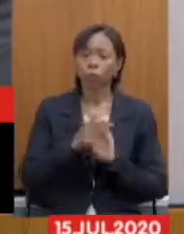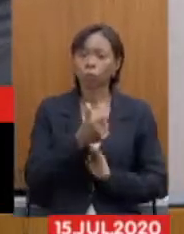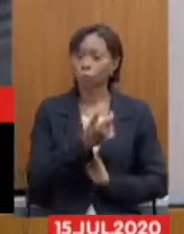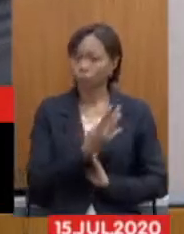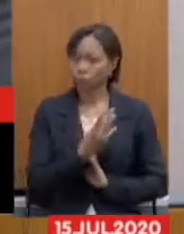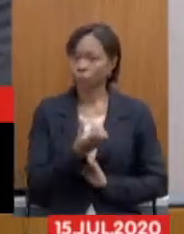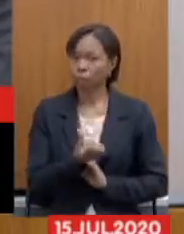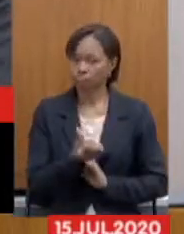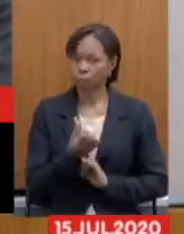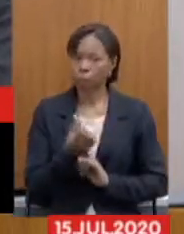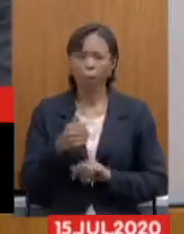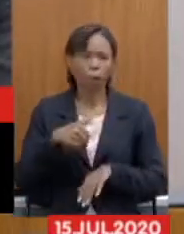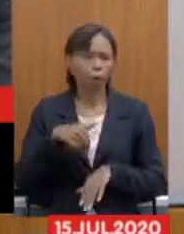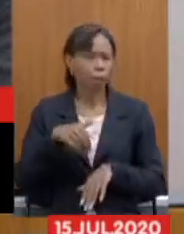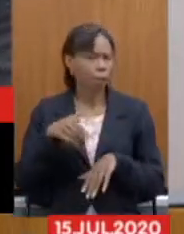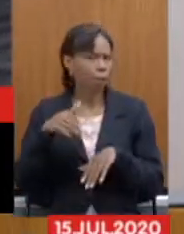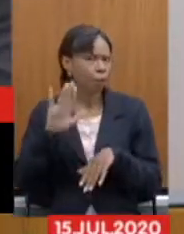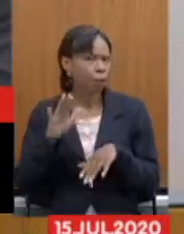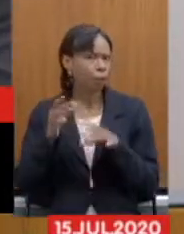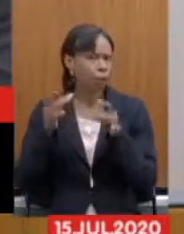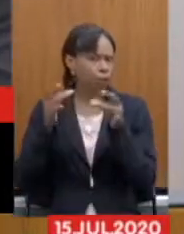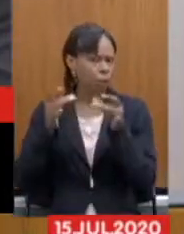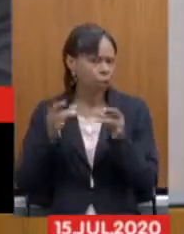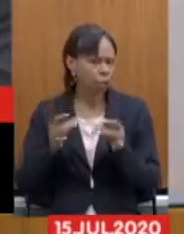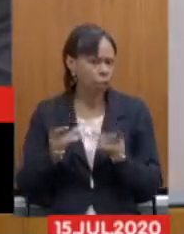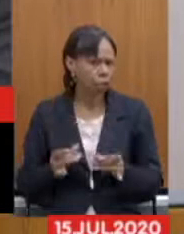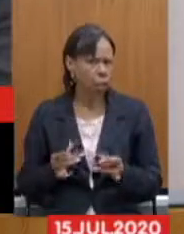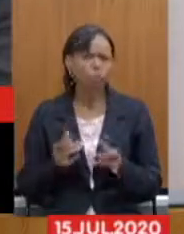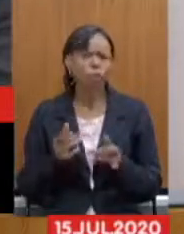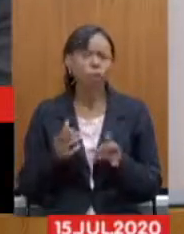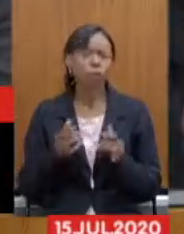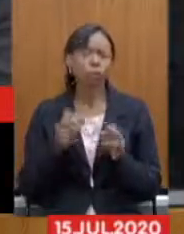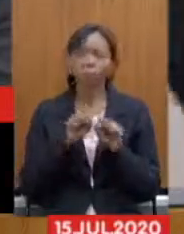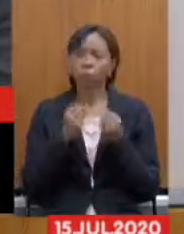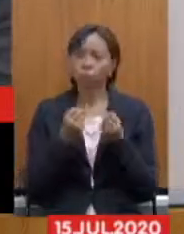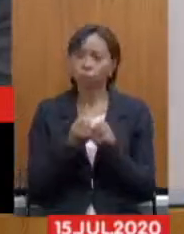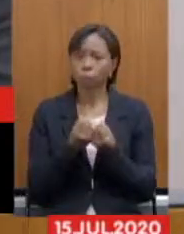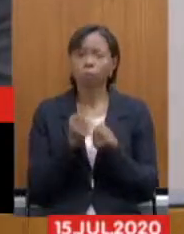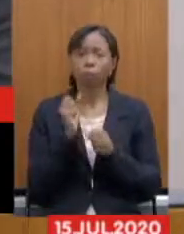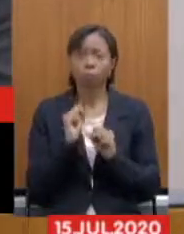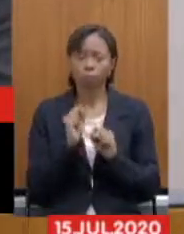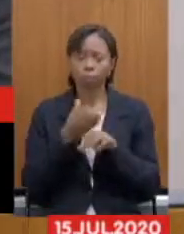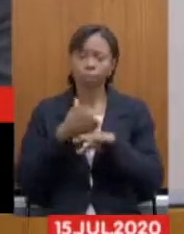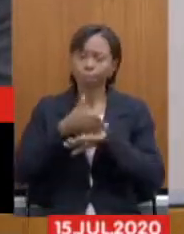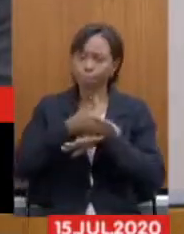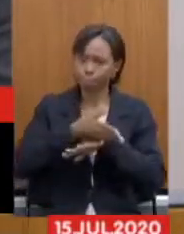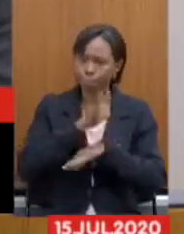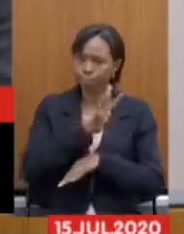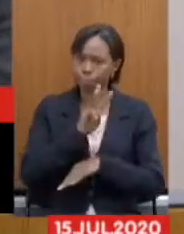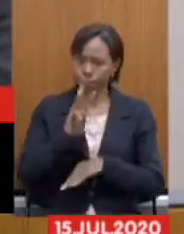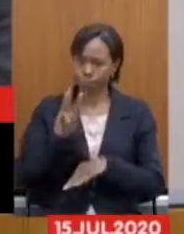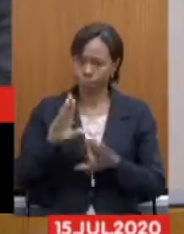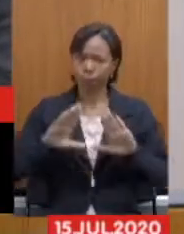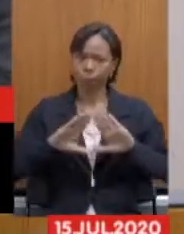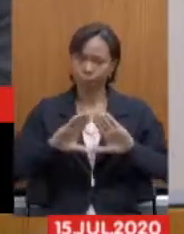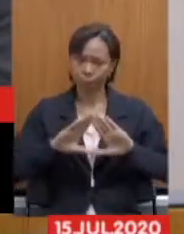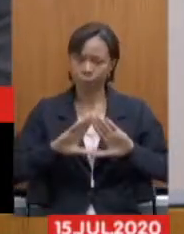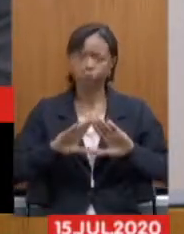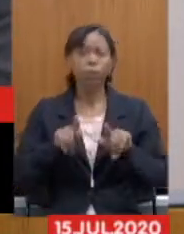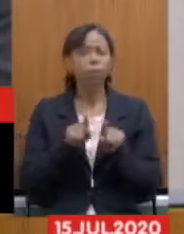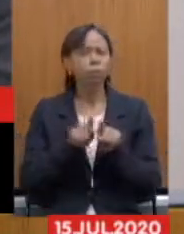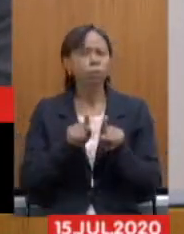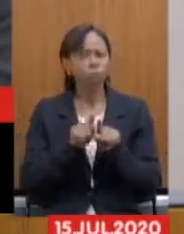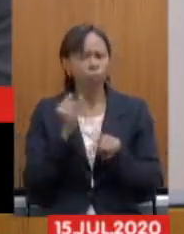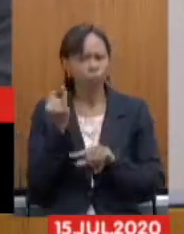Mais detalhes sobre o seminário e sua programação podem ser obtidos no portal da Assembleia. Convém também